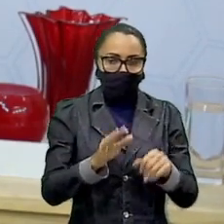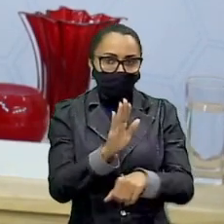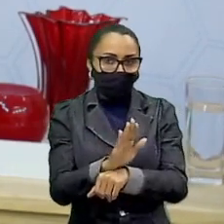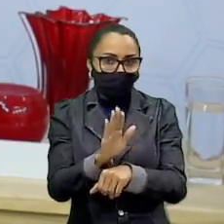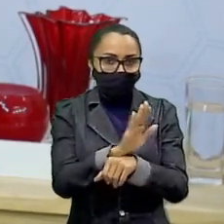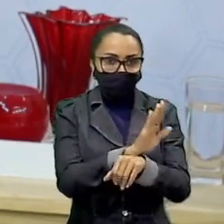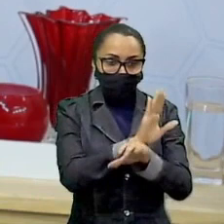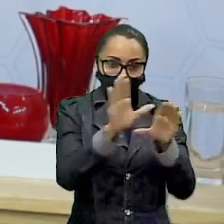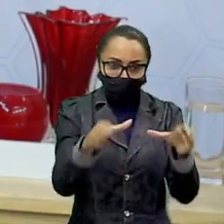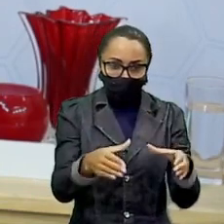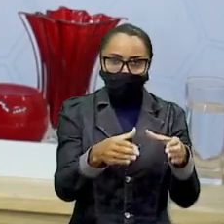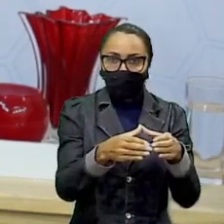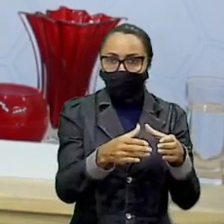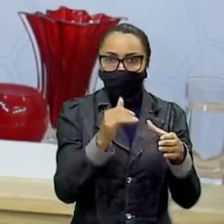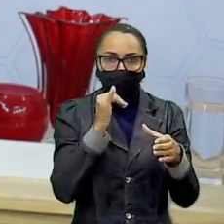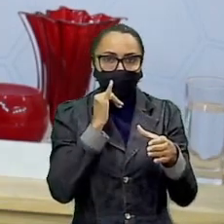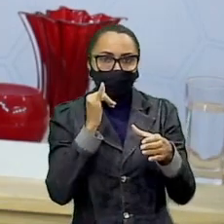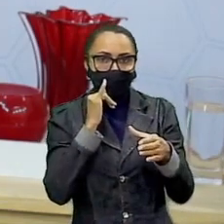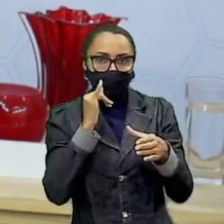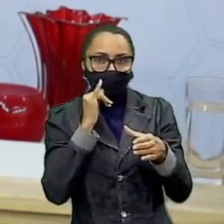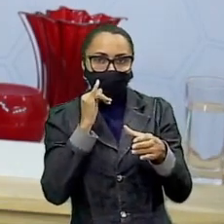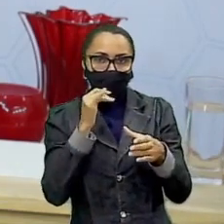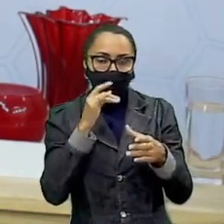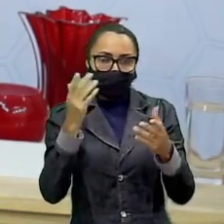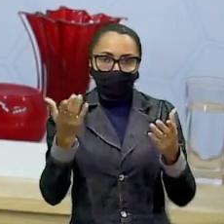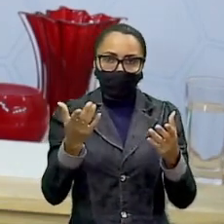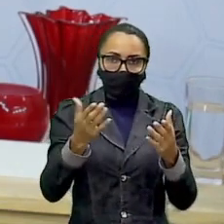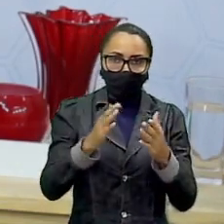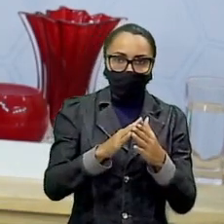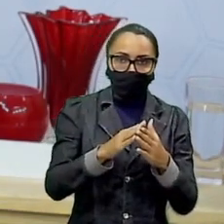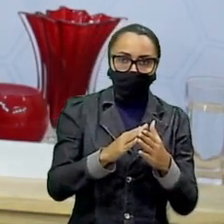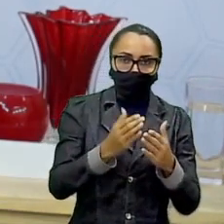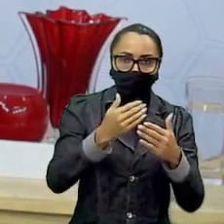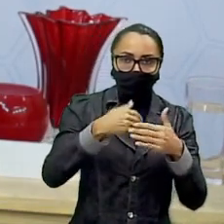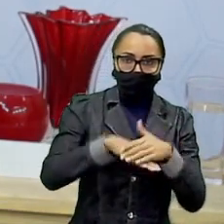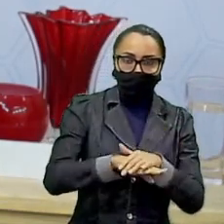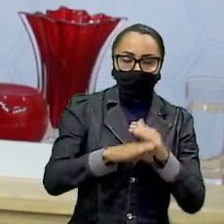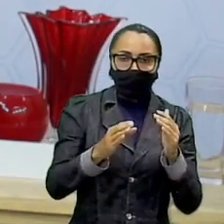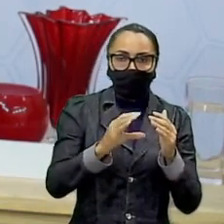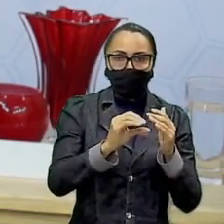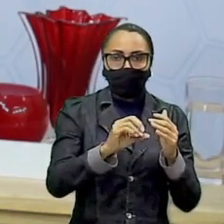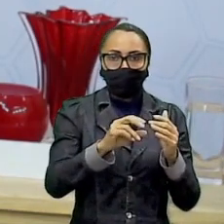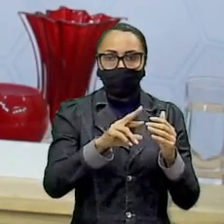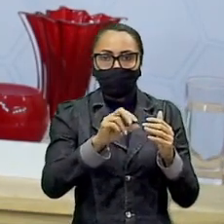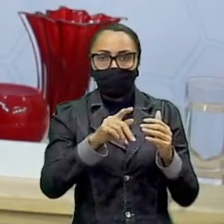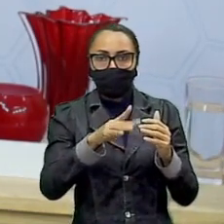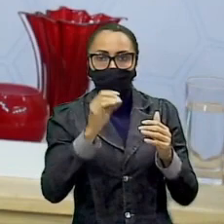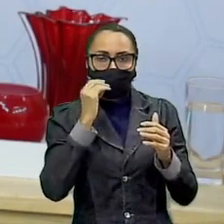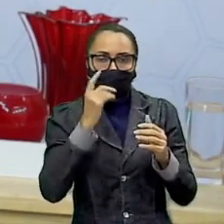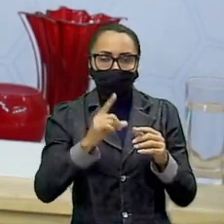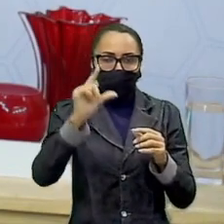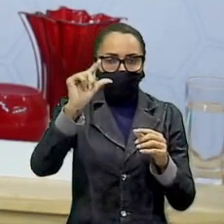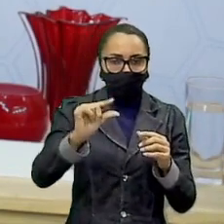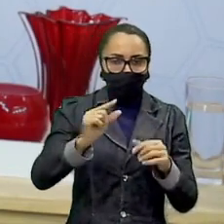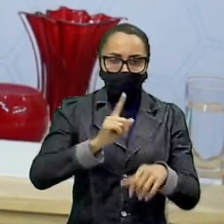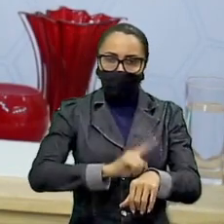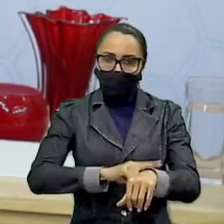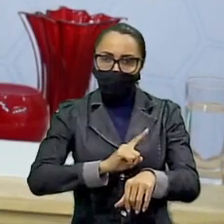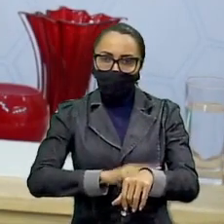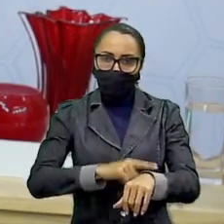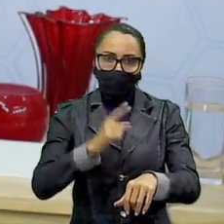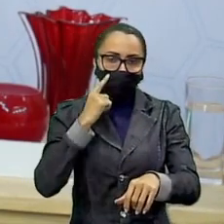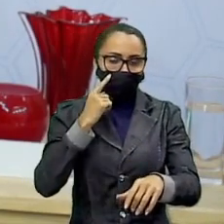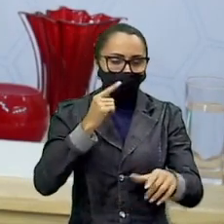coletiva, como por exemplo um guarda-corpo, depois a gente precisa tentar diminuir o tempo de exposição, né,